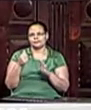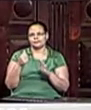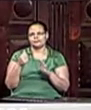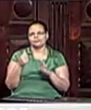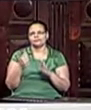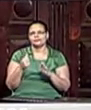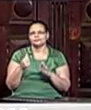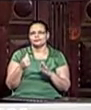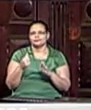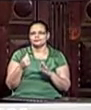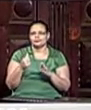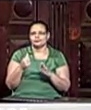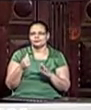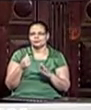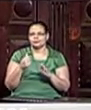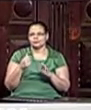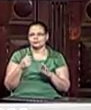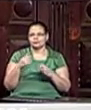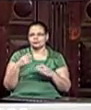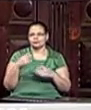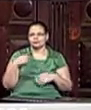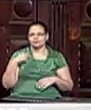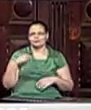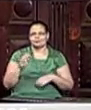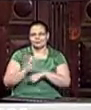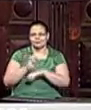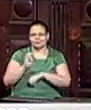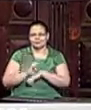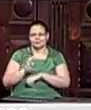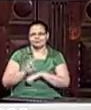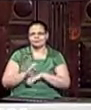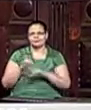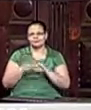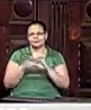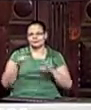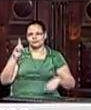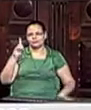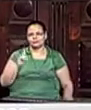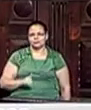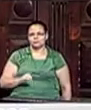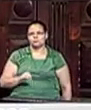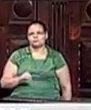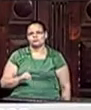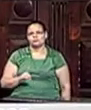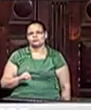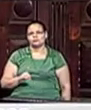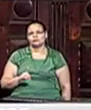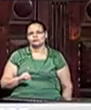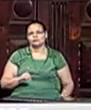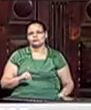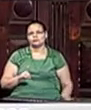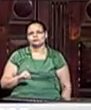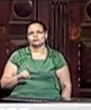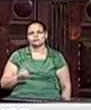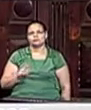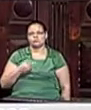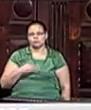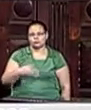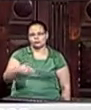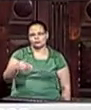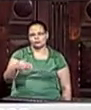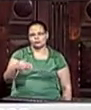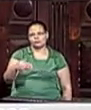de afirmação do Estado democrático de direito e, a